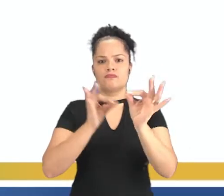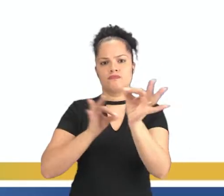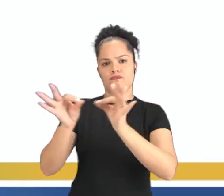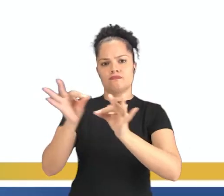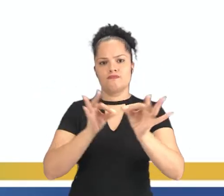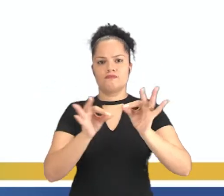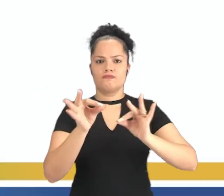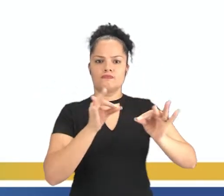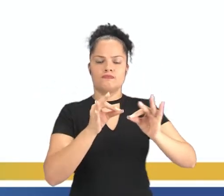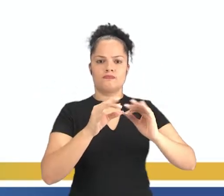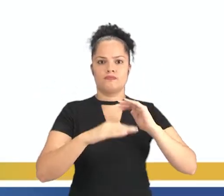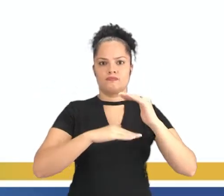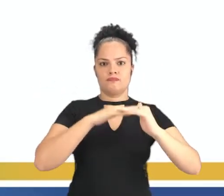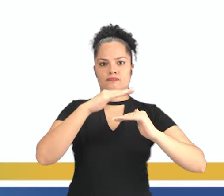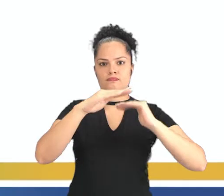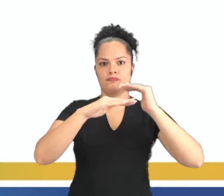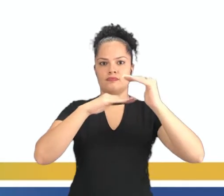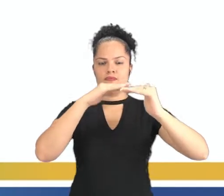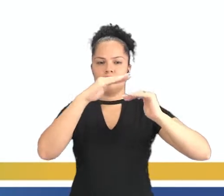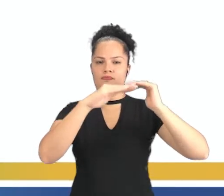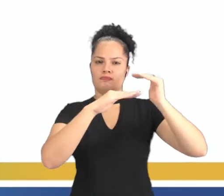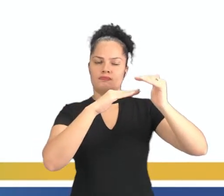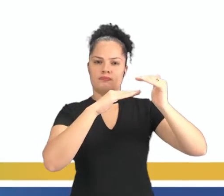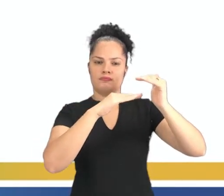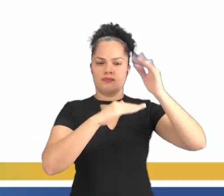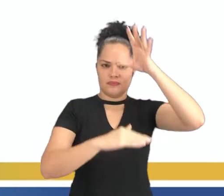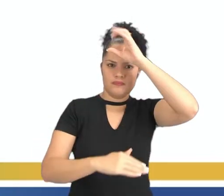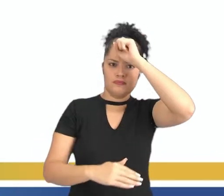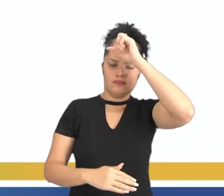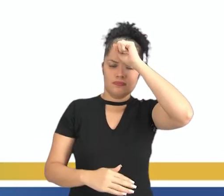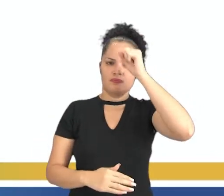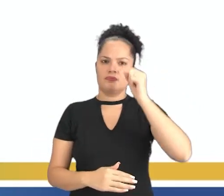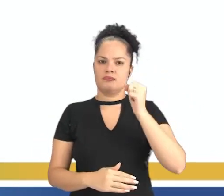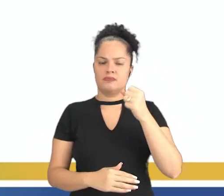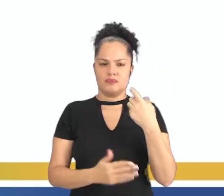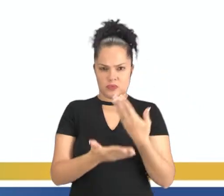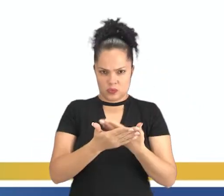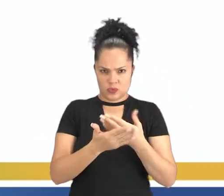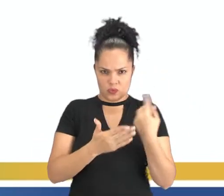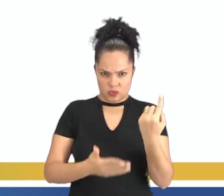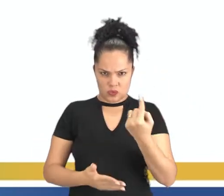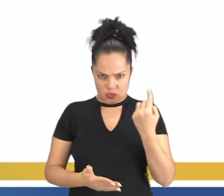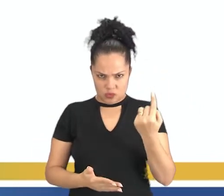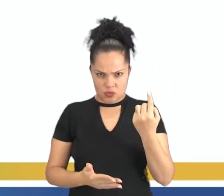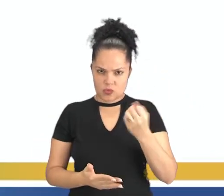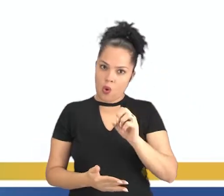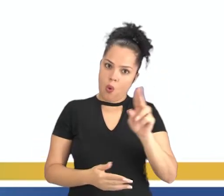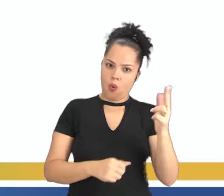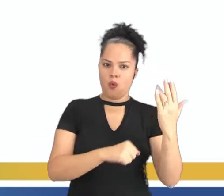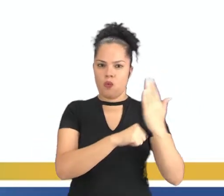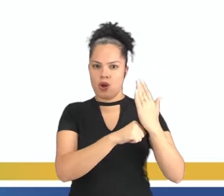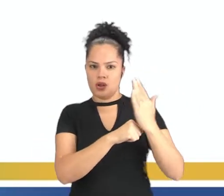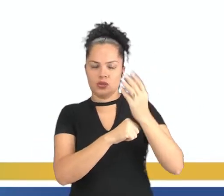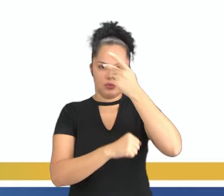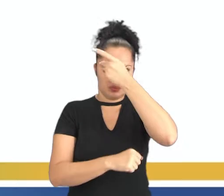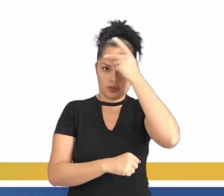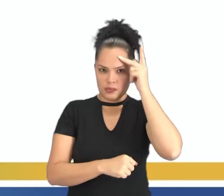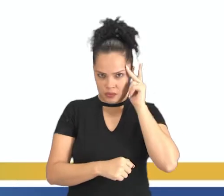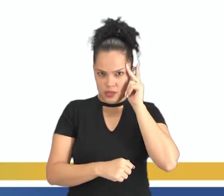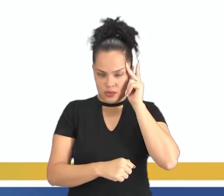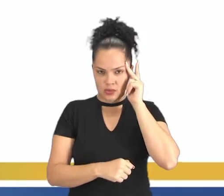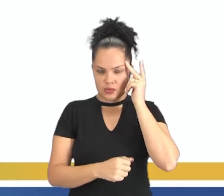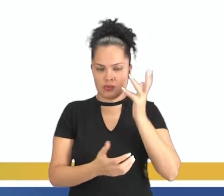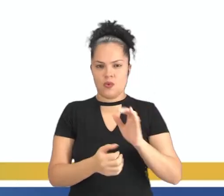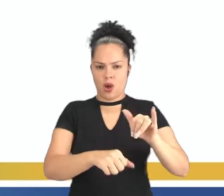processo de aprendizagem? Estuda sozinho ou somente com o auxílio de alguém mais experiente? Você conhece estratégia